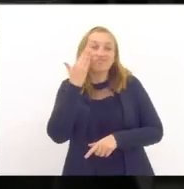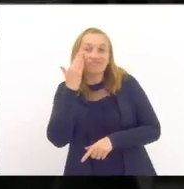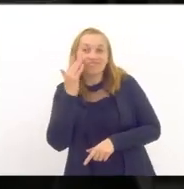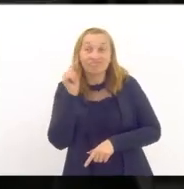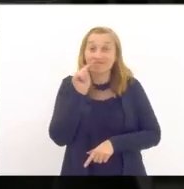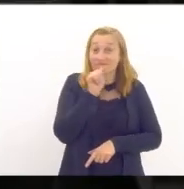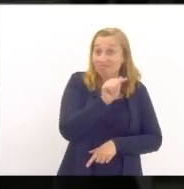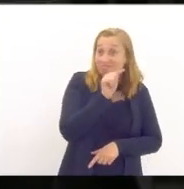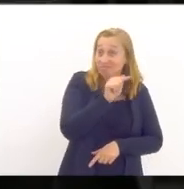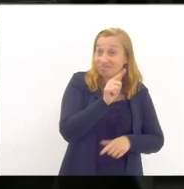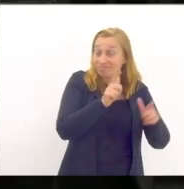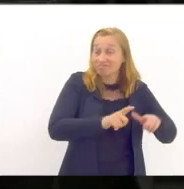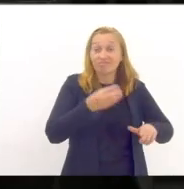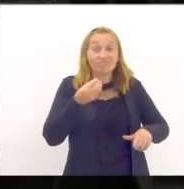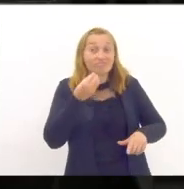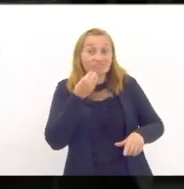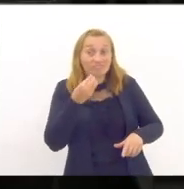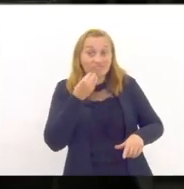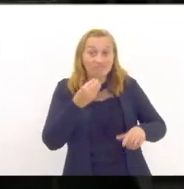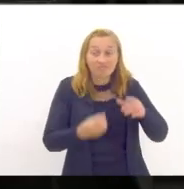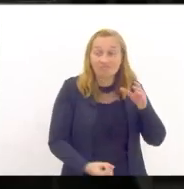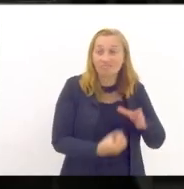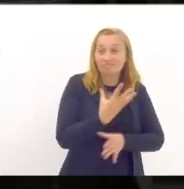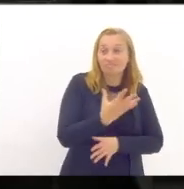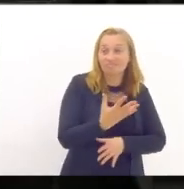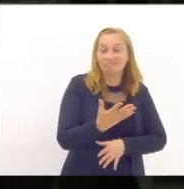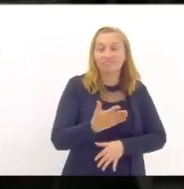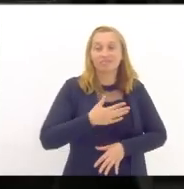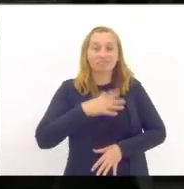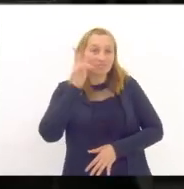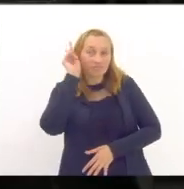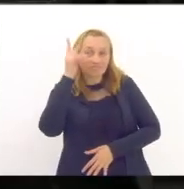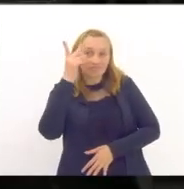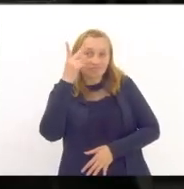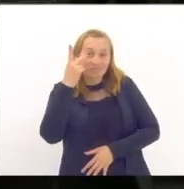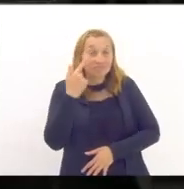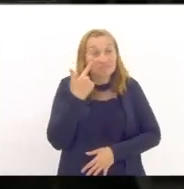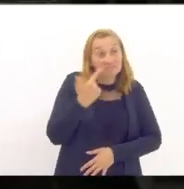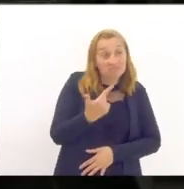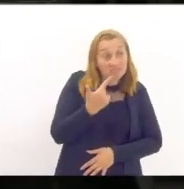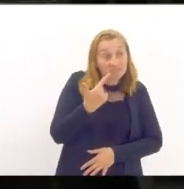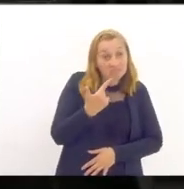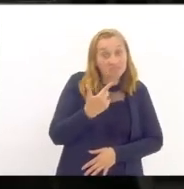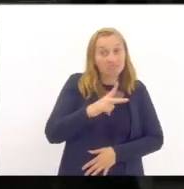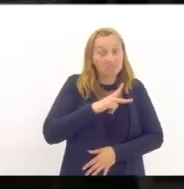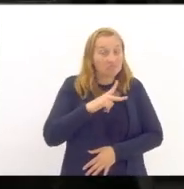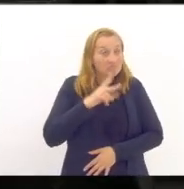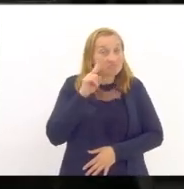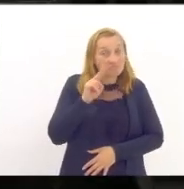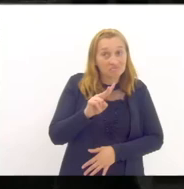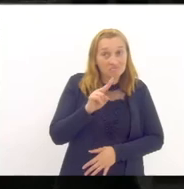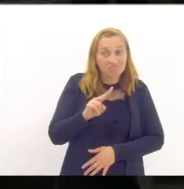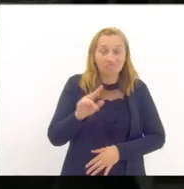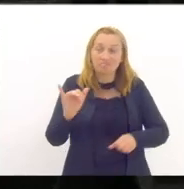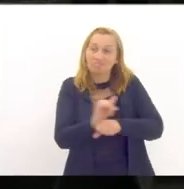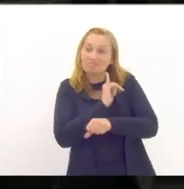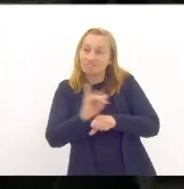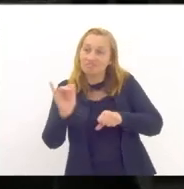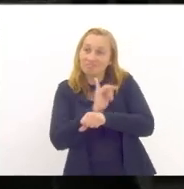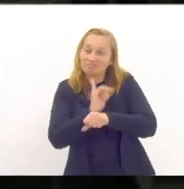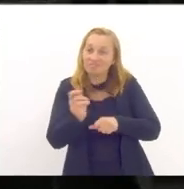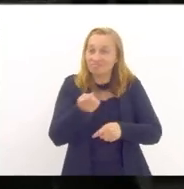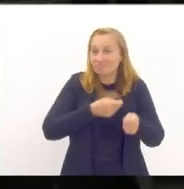que aquela era a oportunidade de construir a minha história, de ver com os meus próprios olhos as articulações e